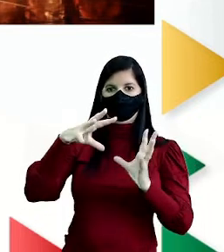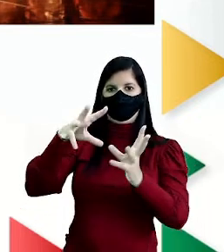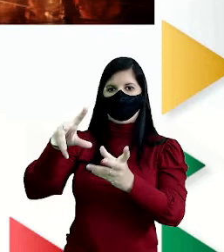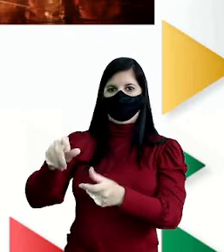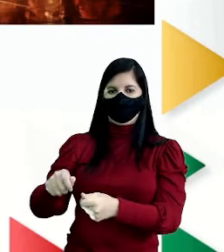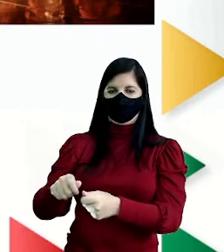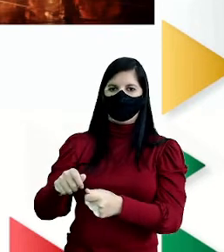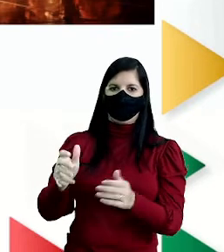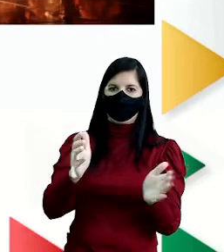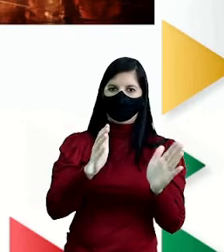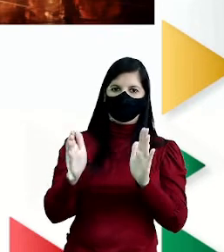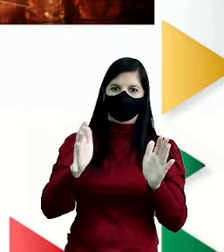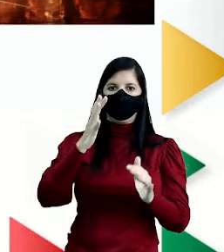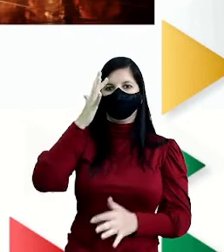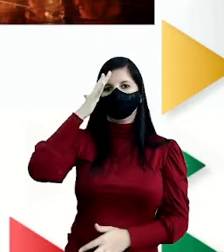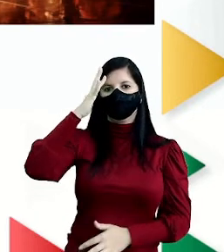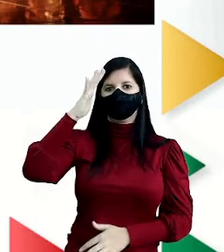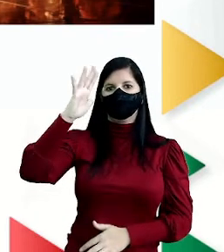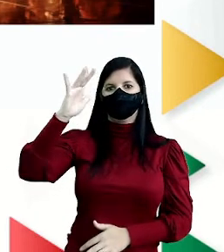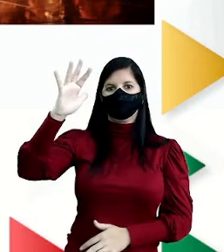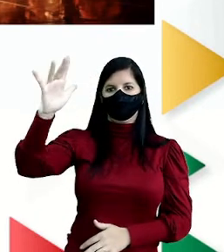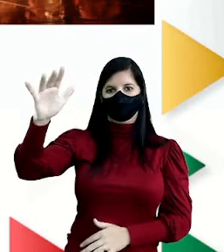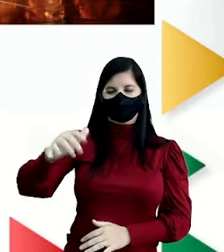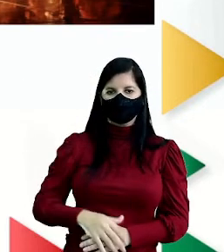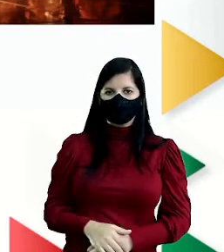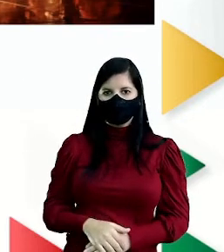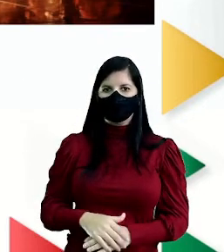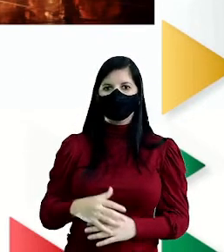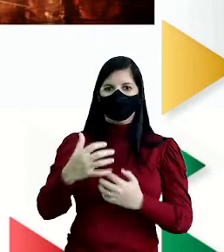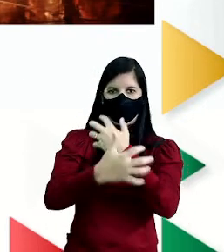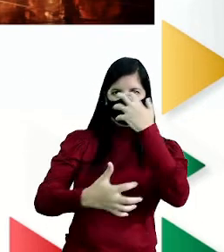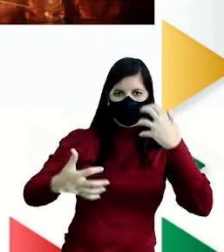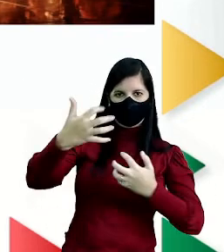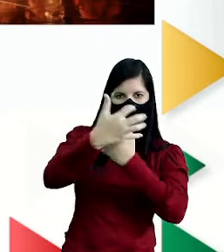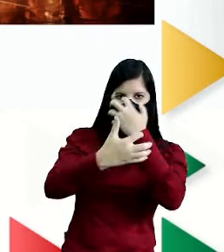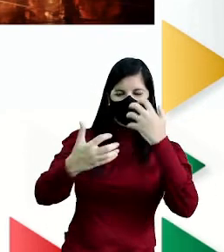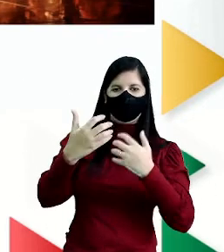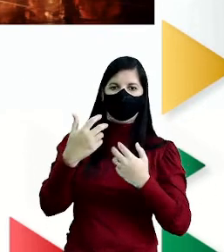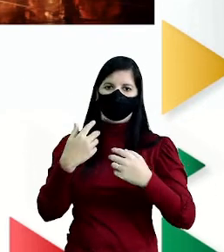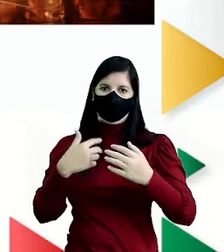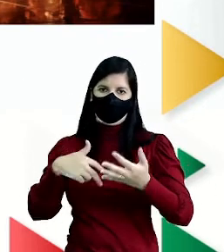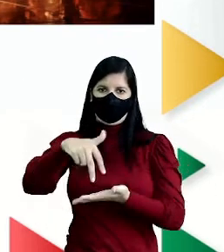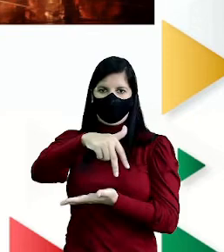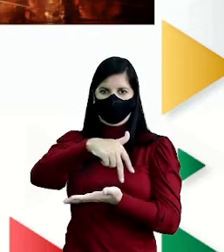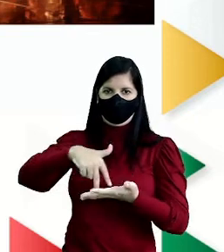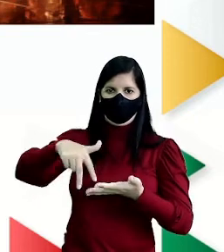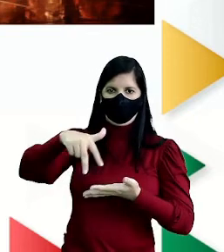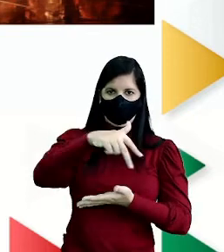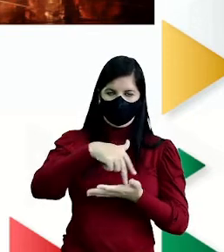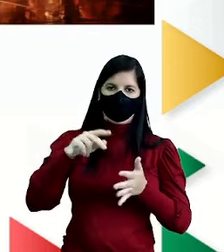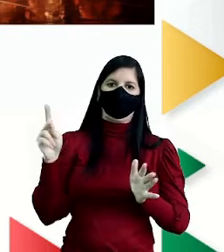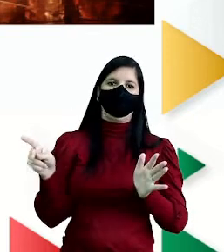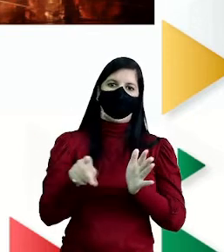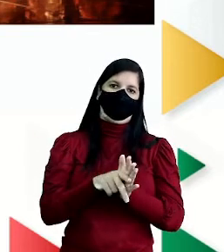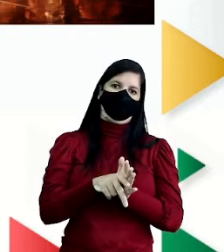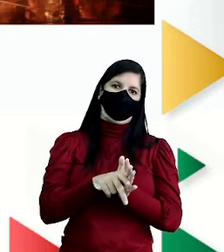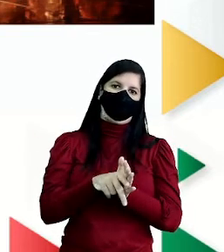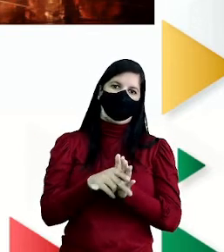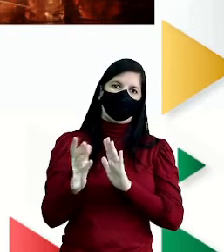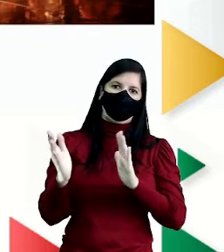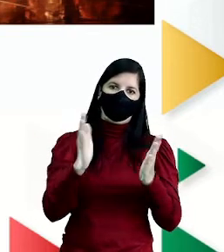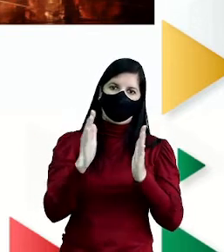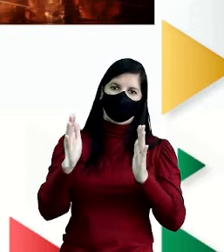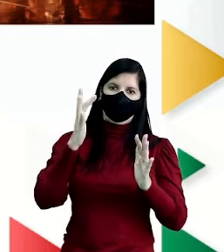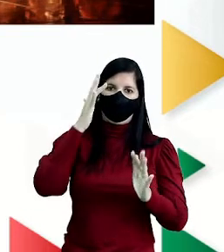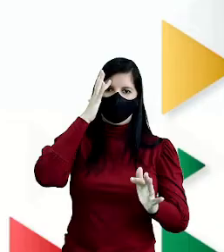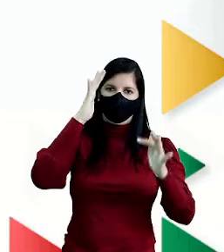de período do sonho, por meio de cantos e danças. Então, na Austrália também tem essa dança típica, né, chamada período dos sonhos,